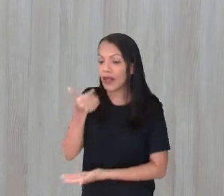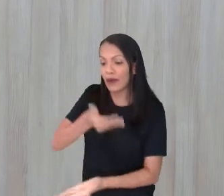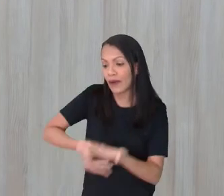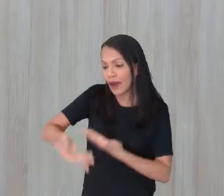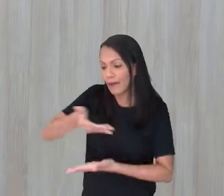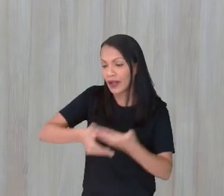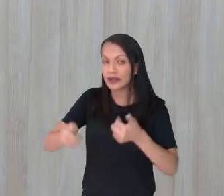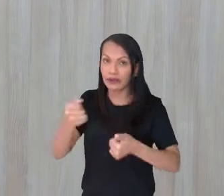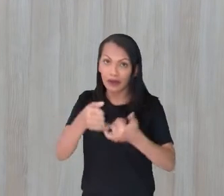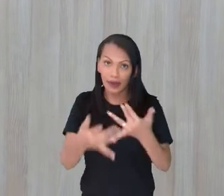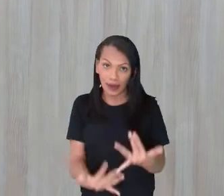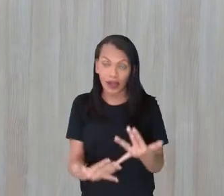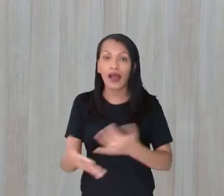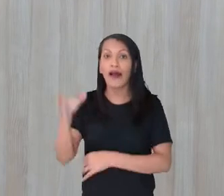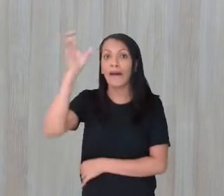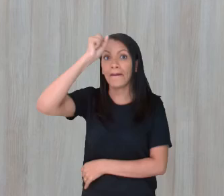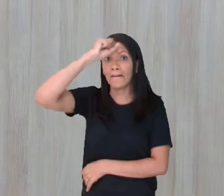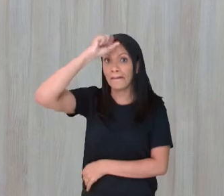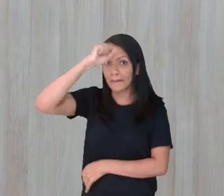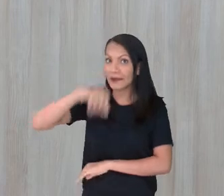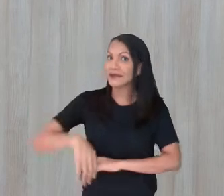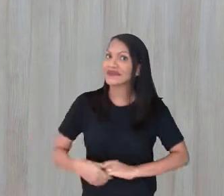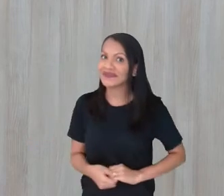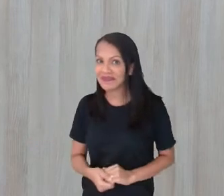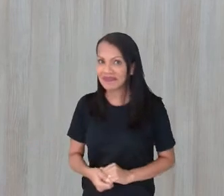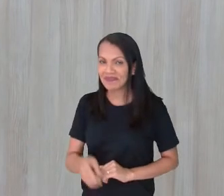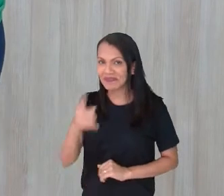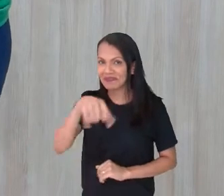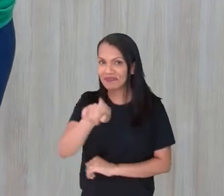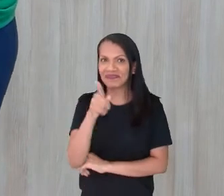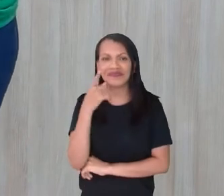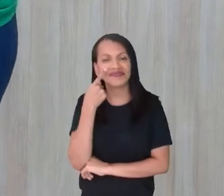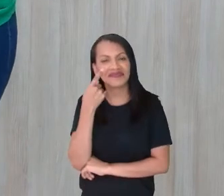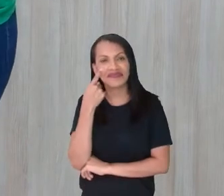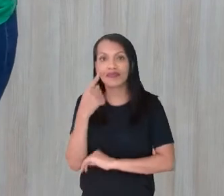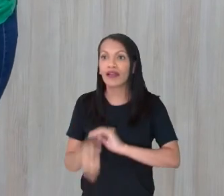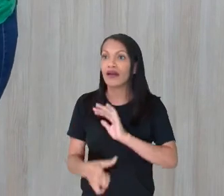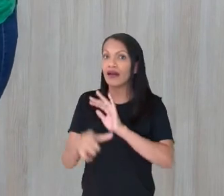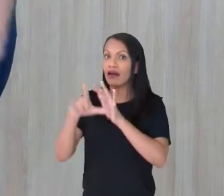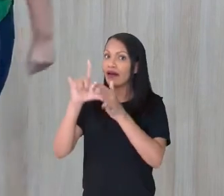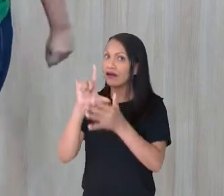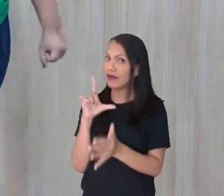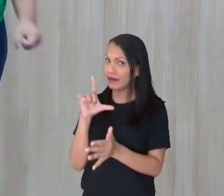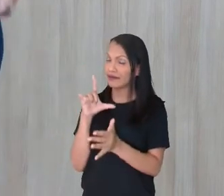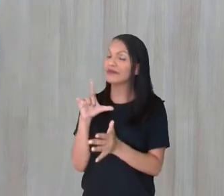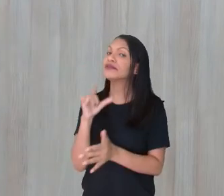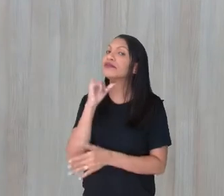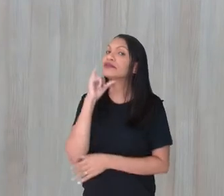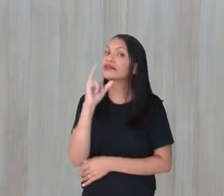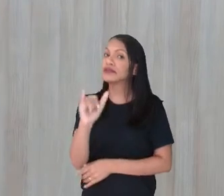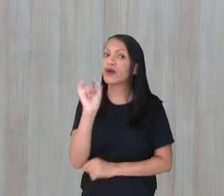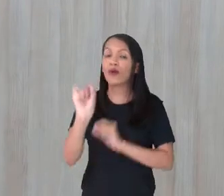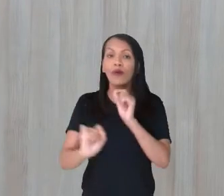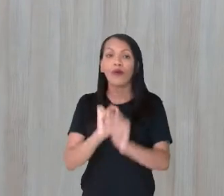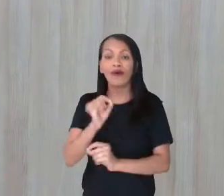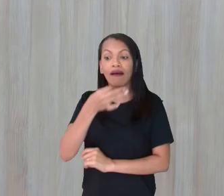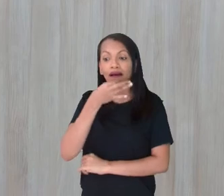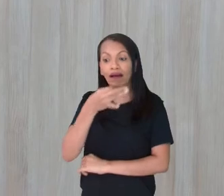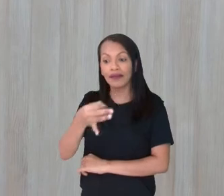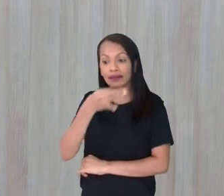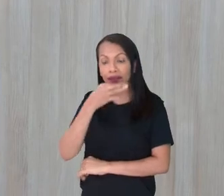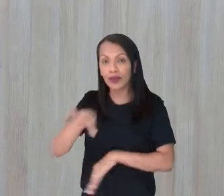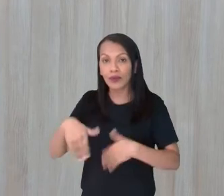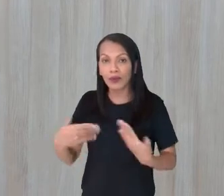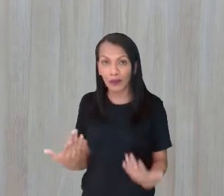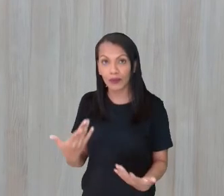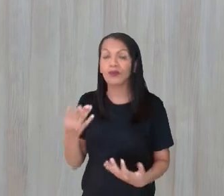gente aprender. Pessoal, vê só. Antes de falar do que é artigo de opinião, a gente